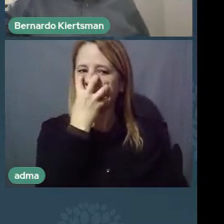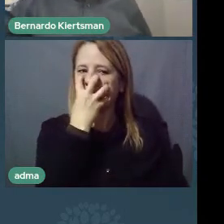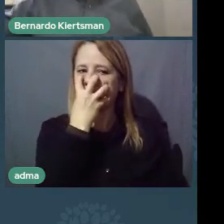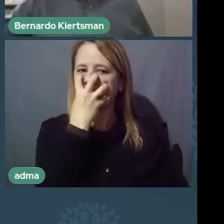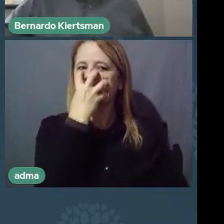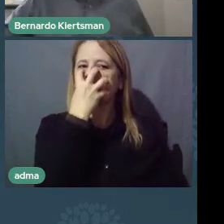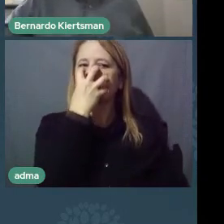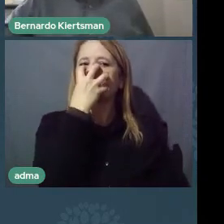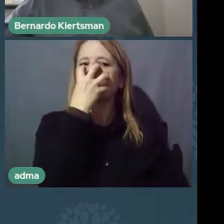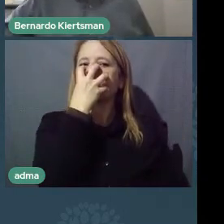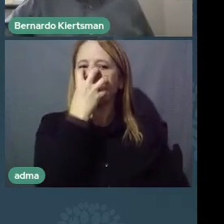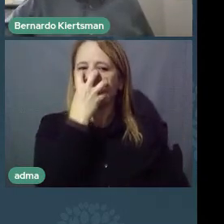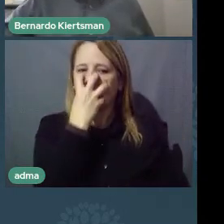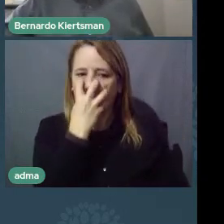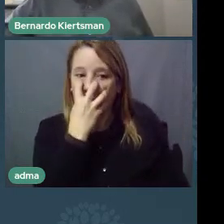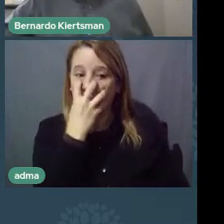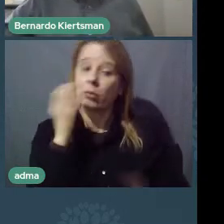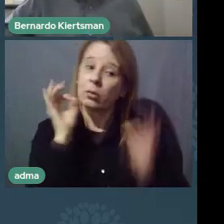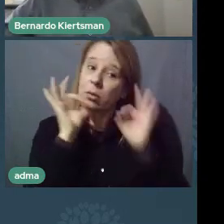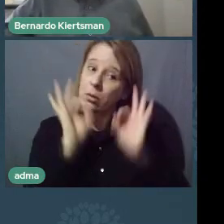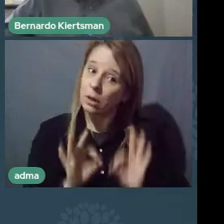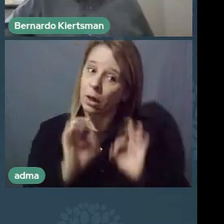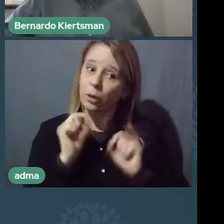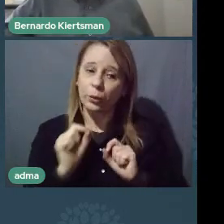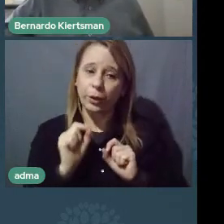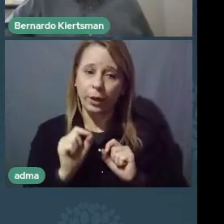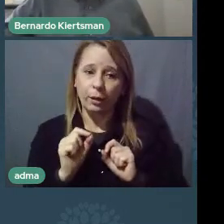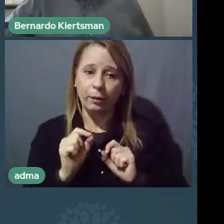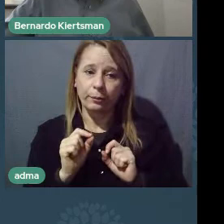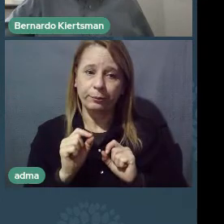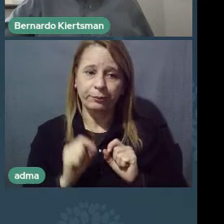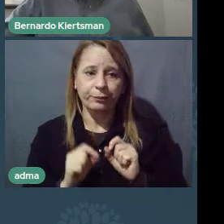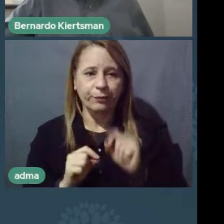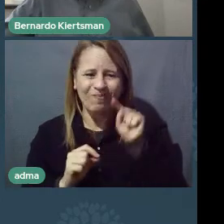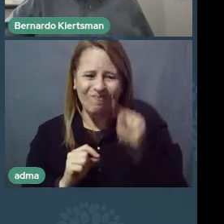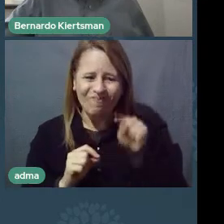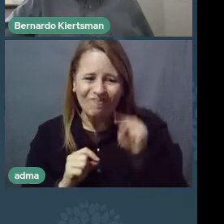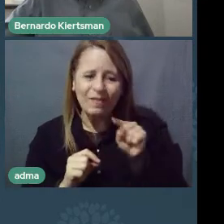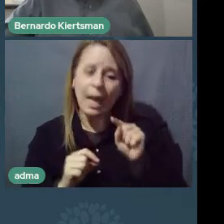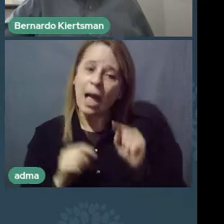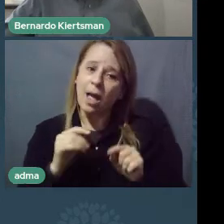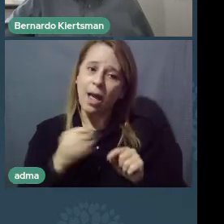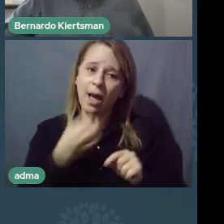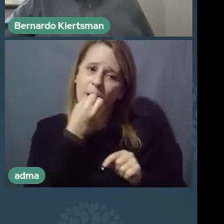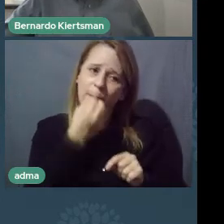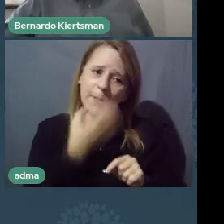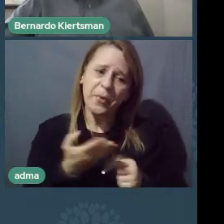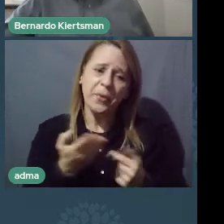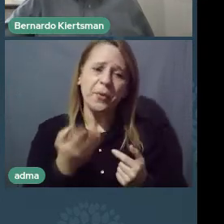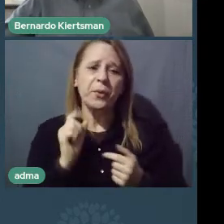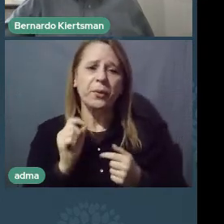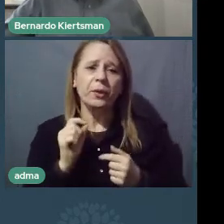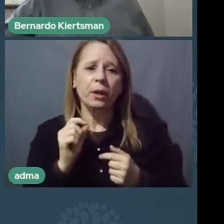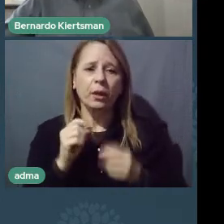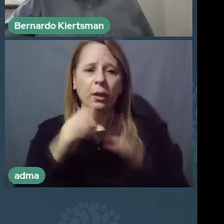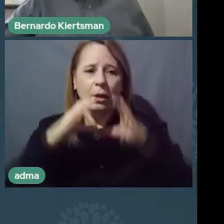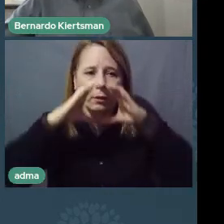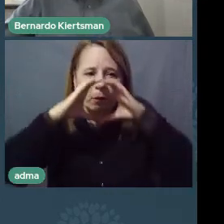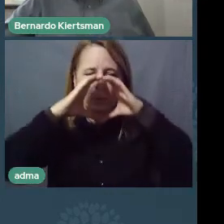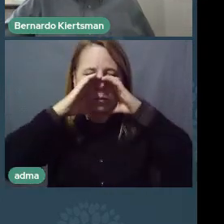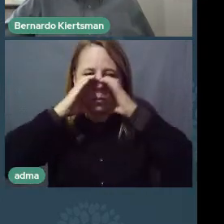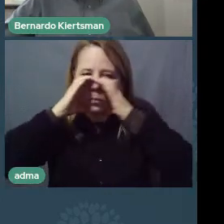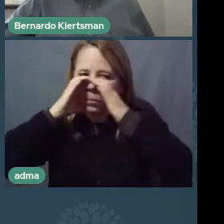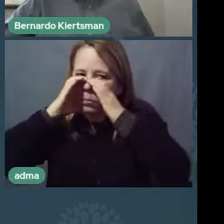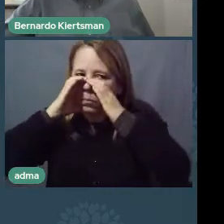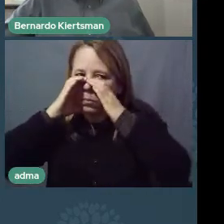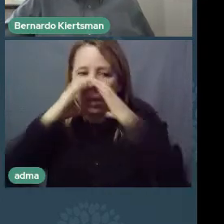e o ideal seria que ela não tivesse nem esse espaço aqui para que você não